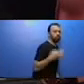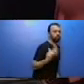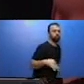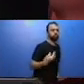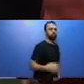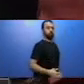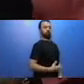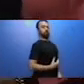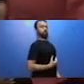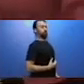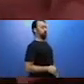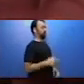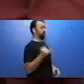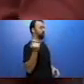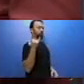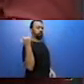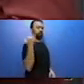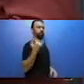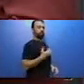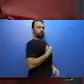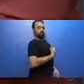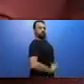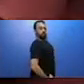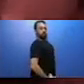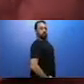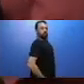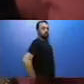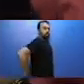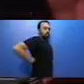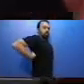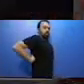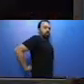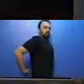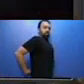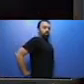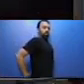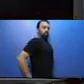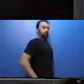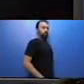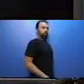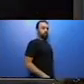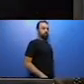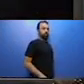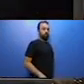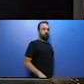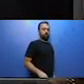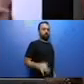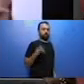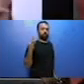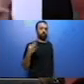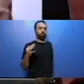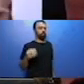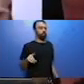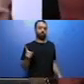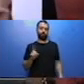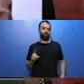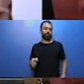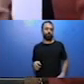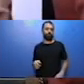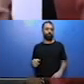nossa coluna, para não sobrecarregar as estruturas do nosso corpo, para não vir as dores, né?